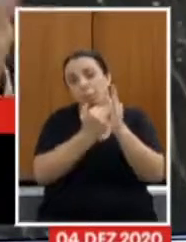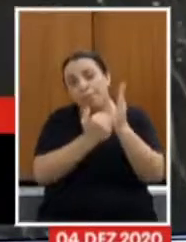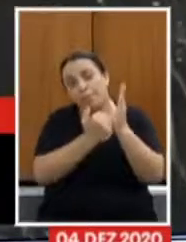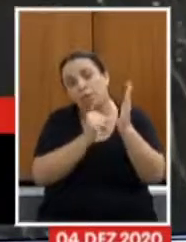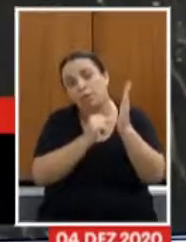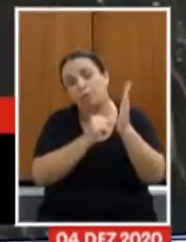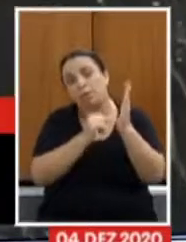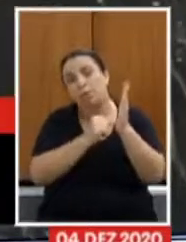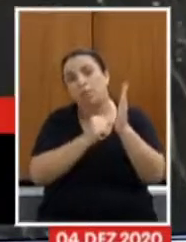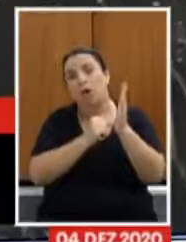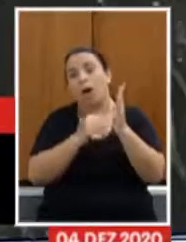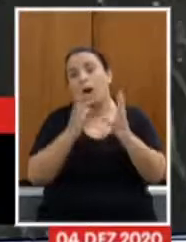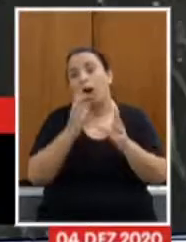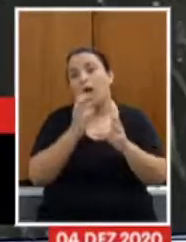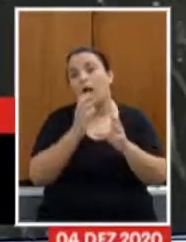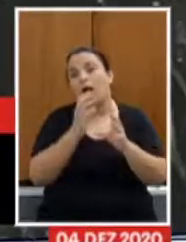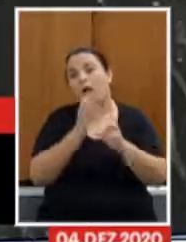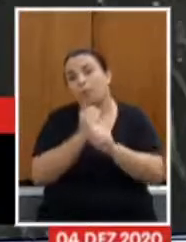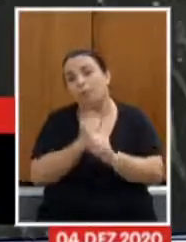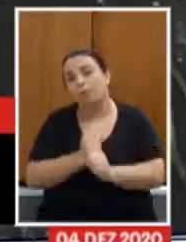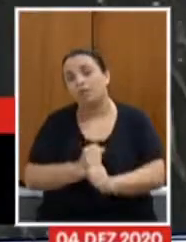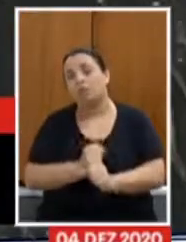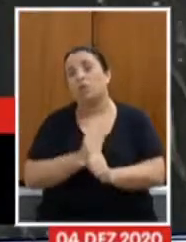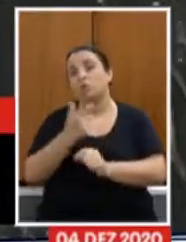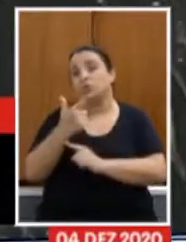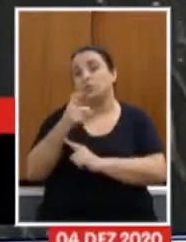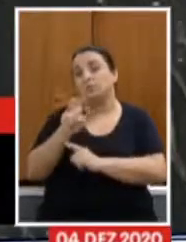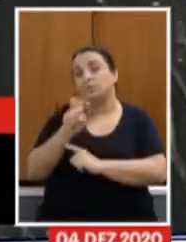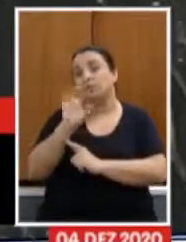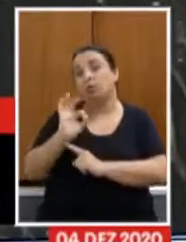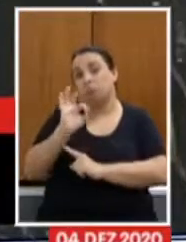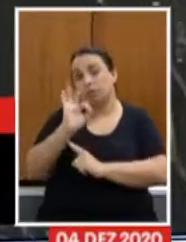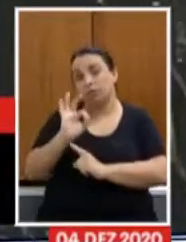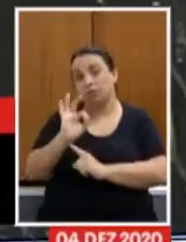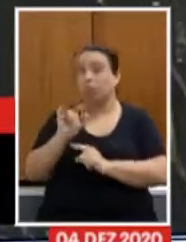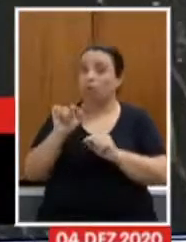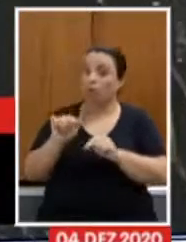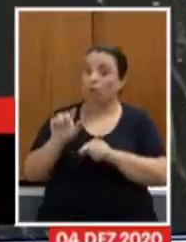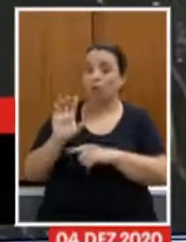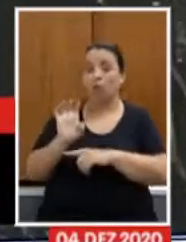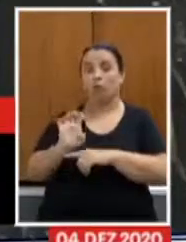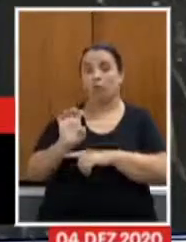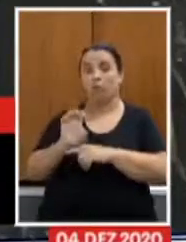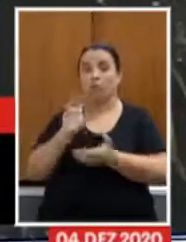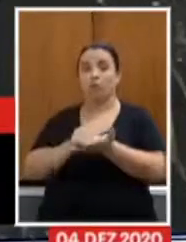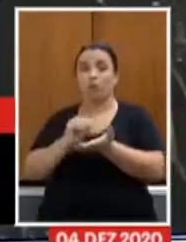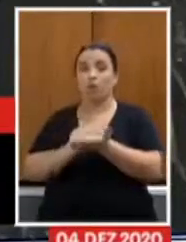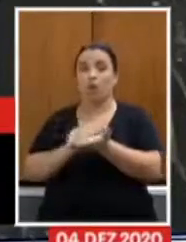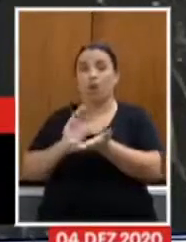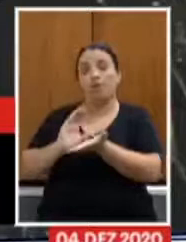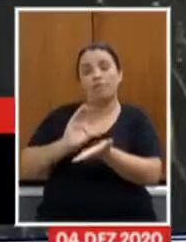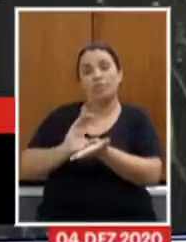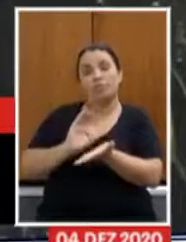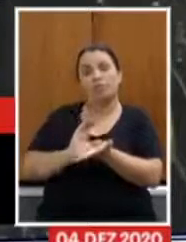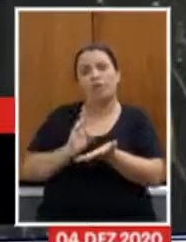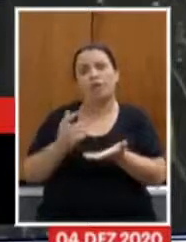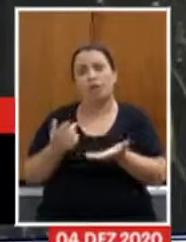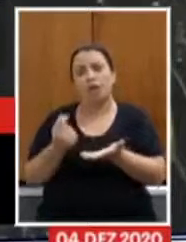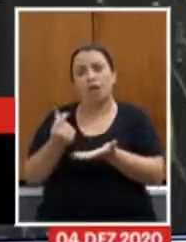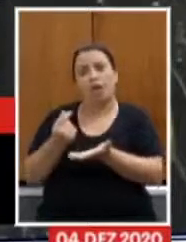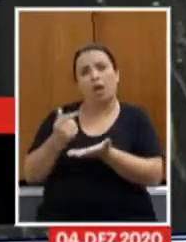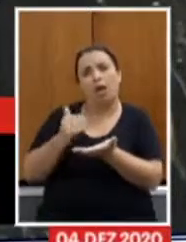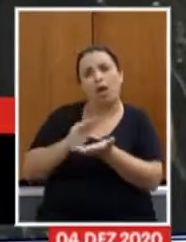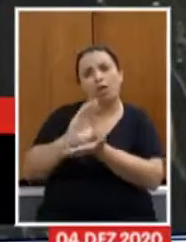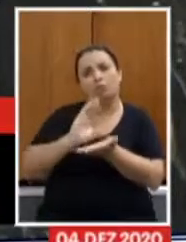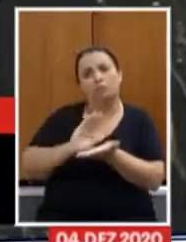aos 25%, que eventualmente o Estado não tenha investido, ele o fará